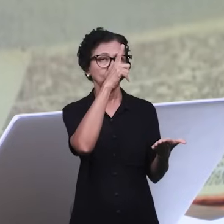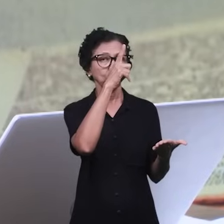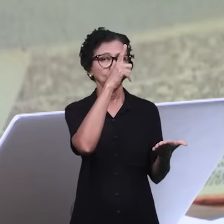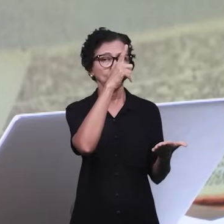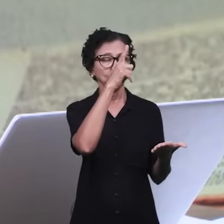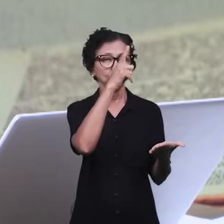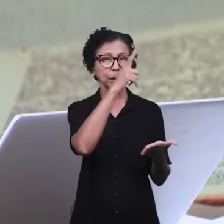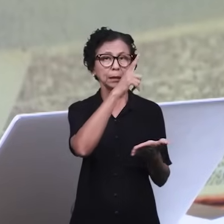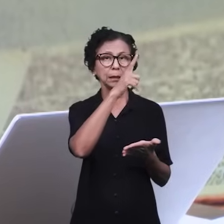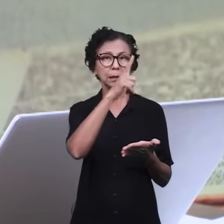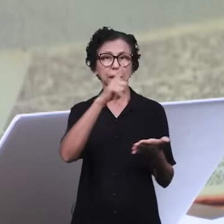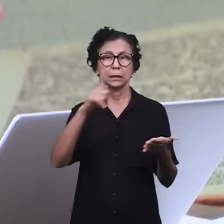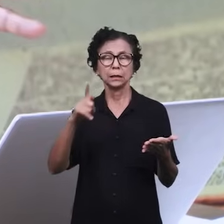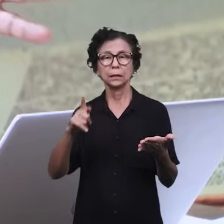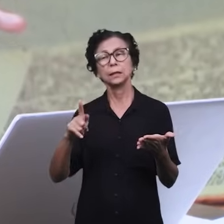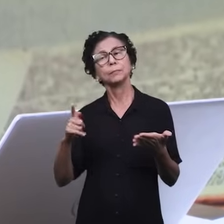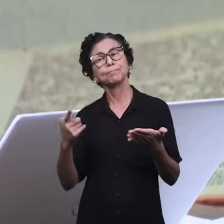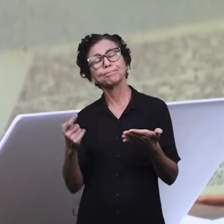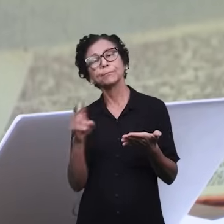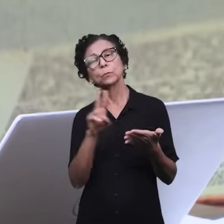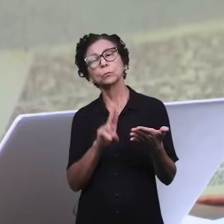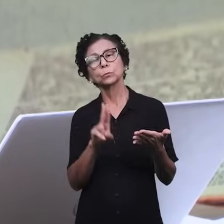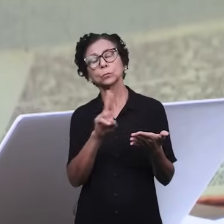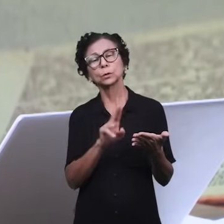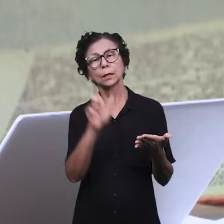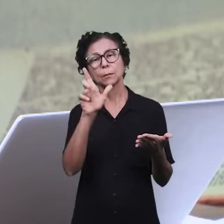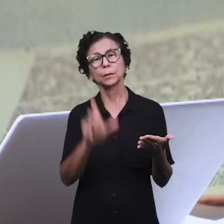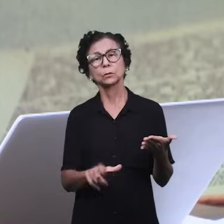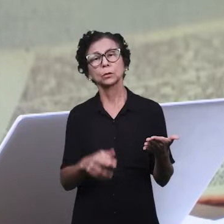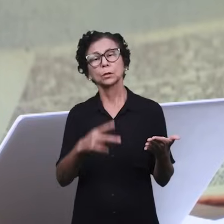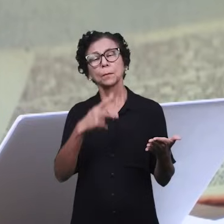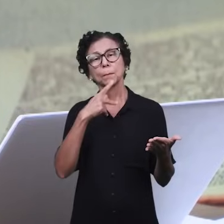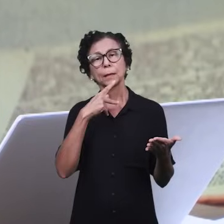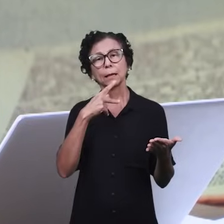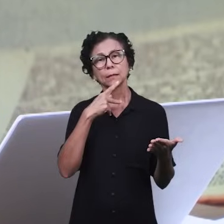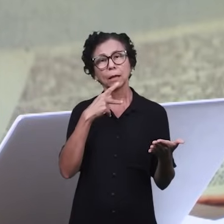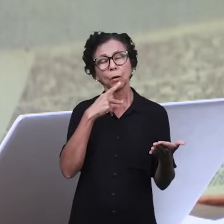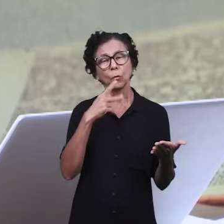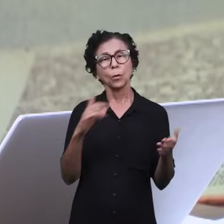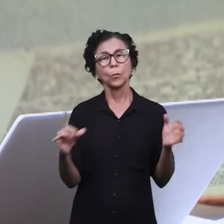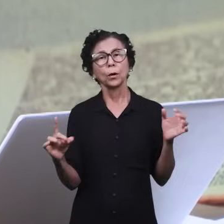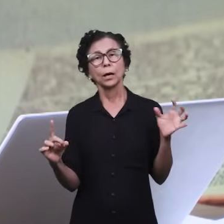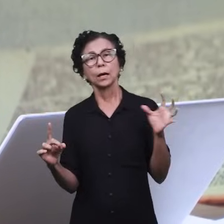sobre o cristianismo, comparando com platonismo, com Platão. Então aí